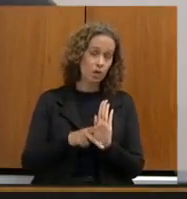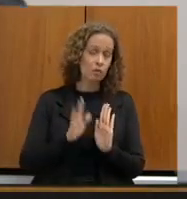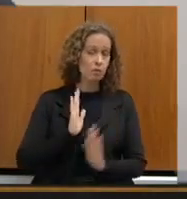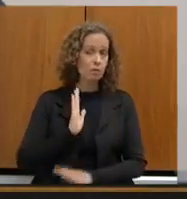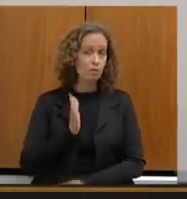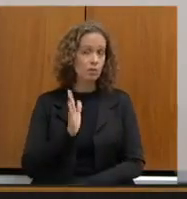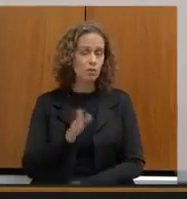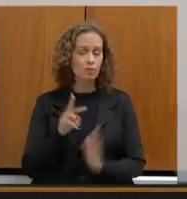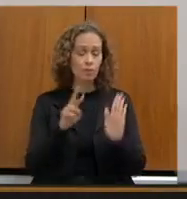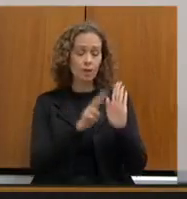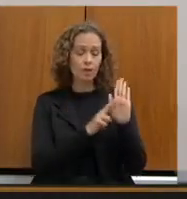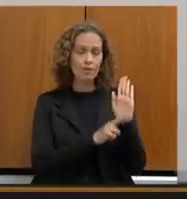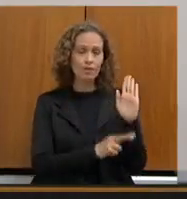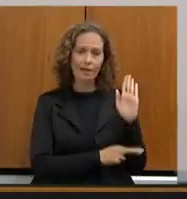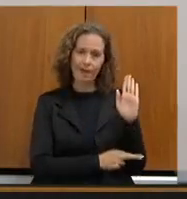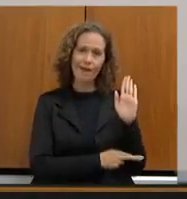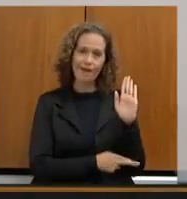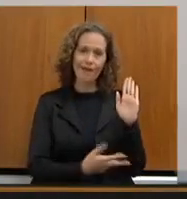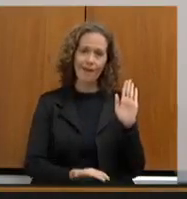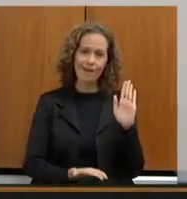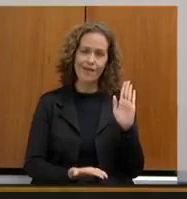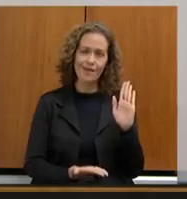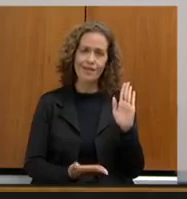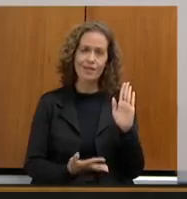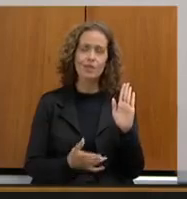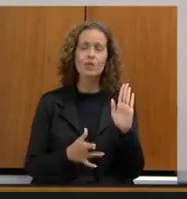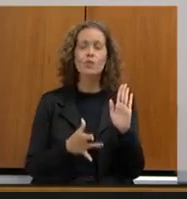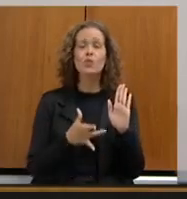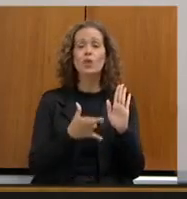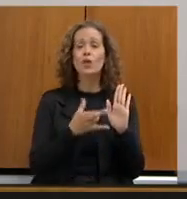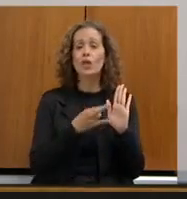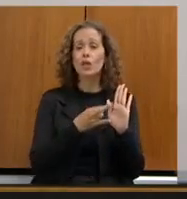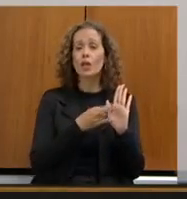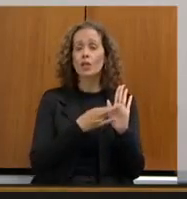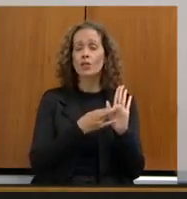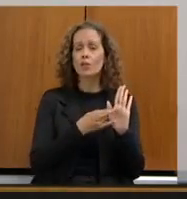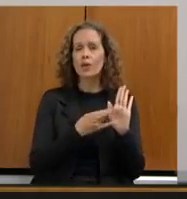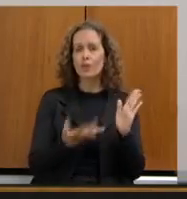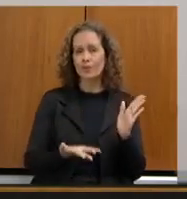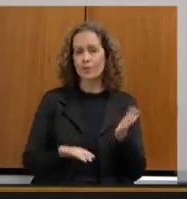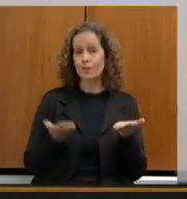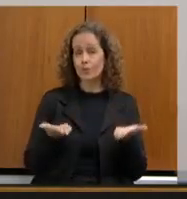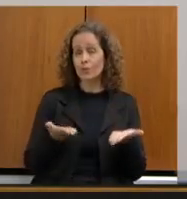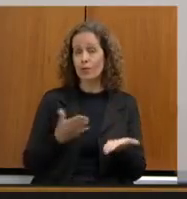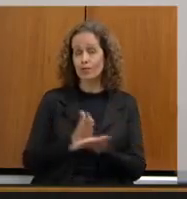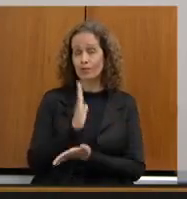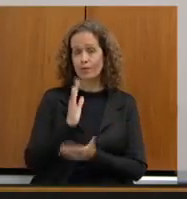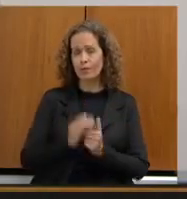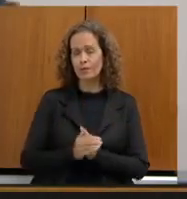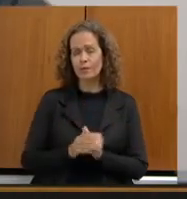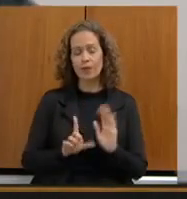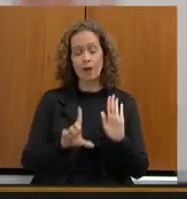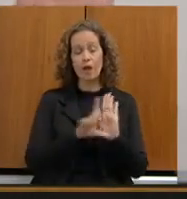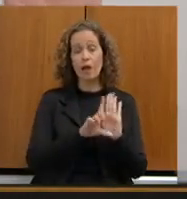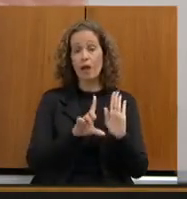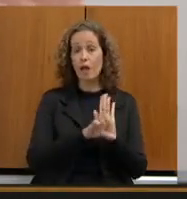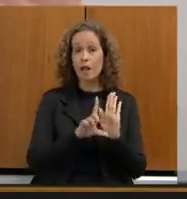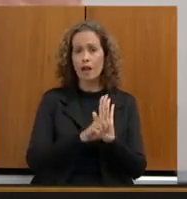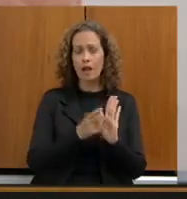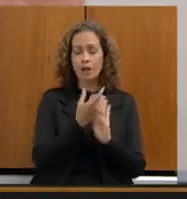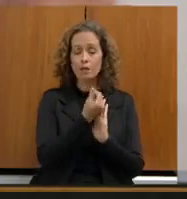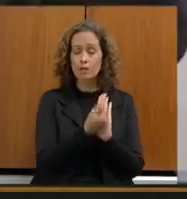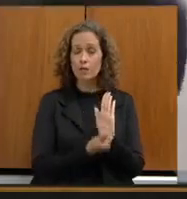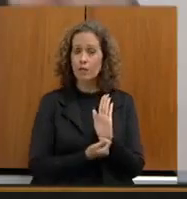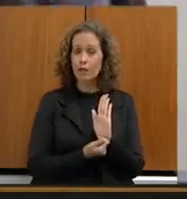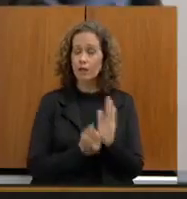estabelece aqui as regras regimentais essa casa que é a lua que a lei orçamentária anual já estava aprovado